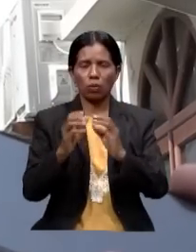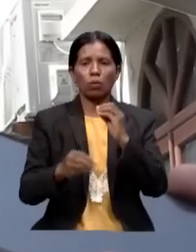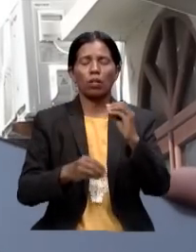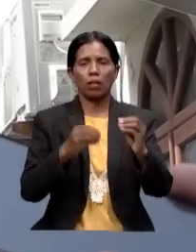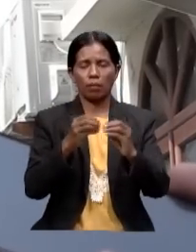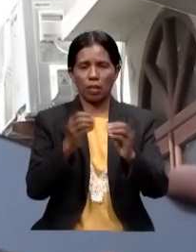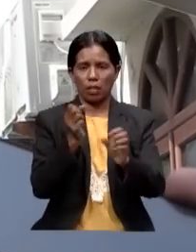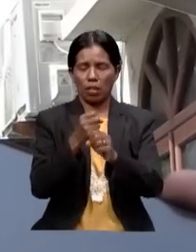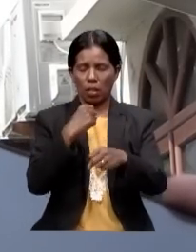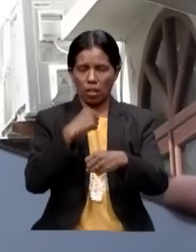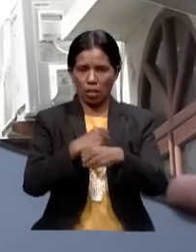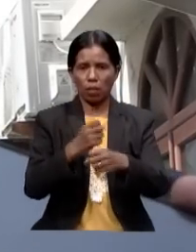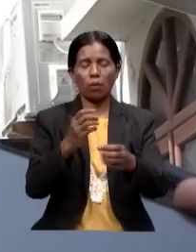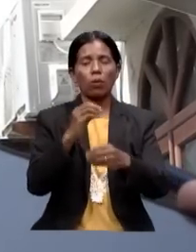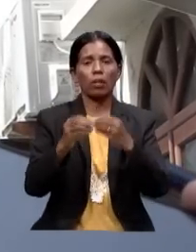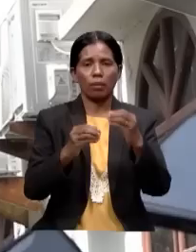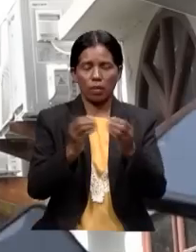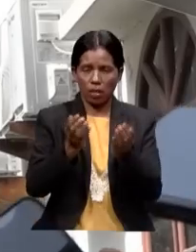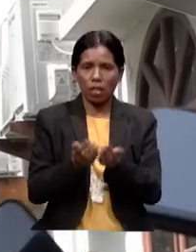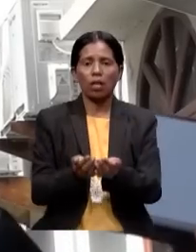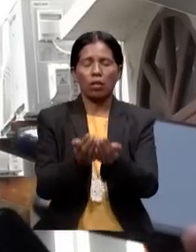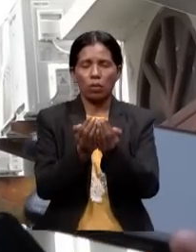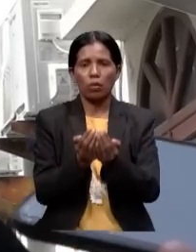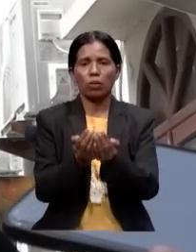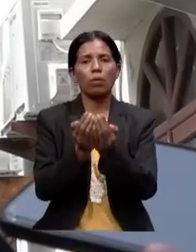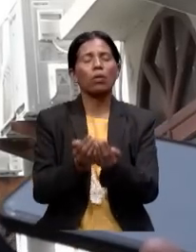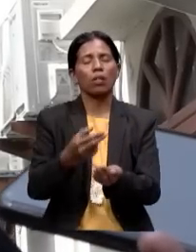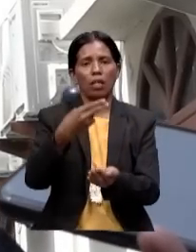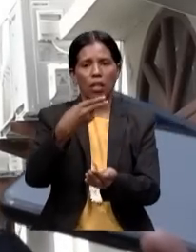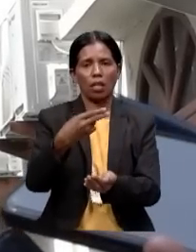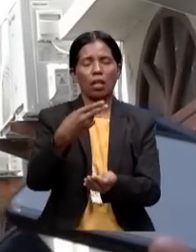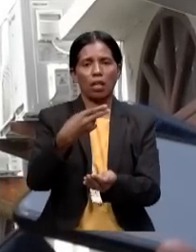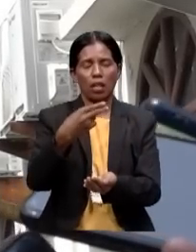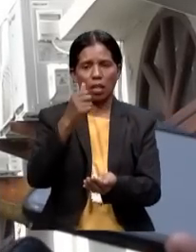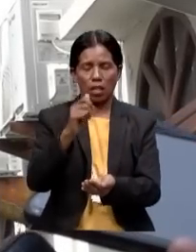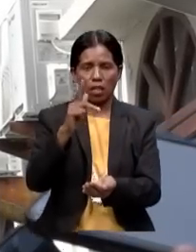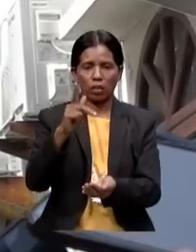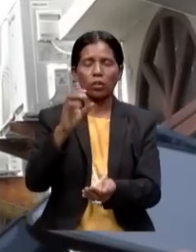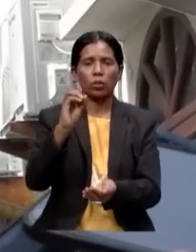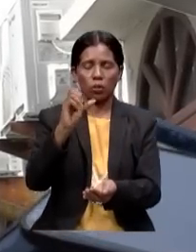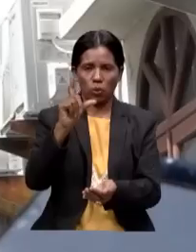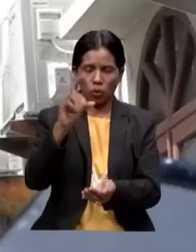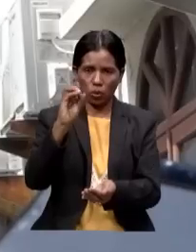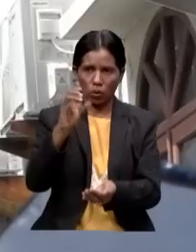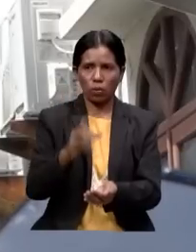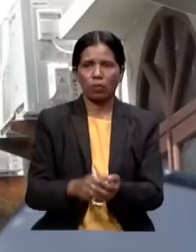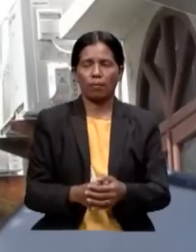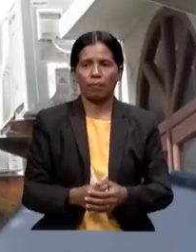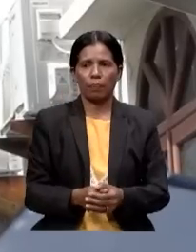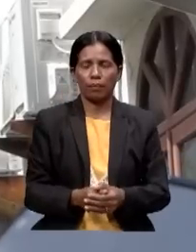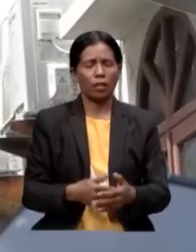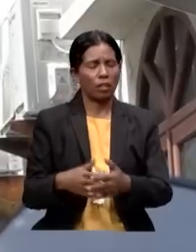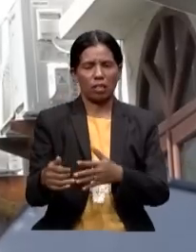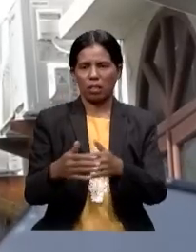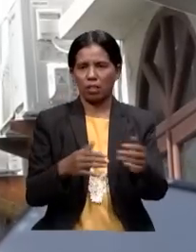construção ro haxolo né dei ba foi nessa testemunho dei né normal né lá